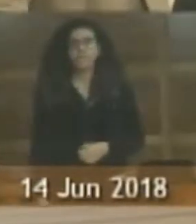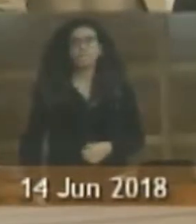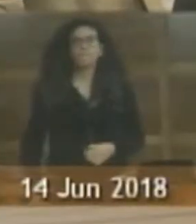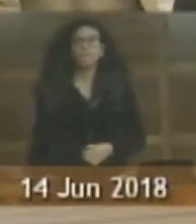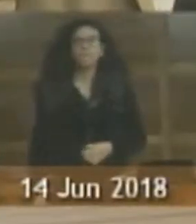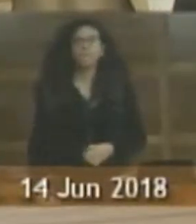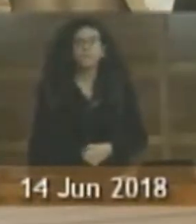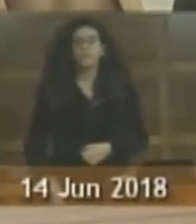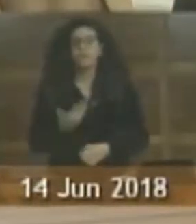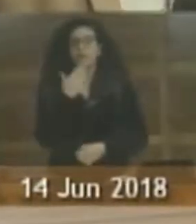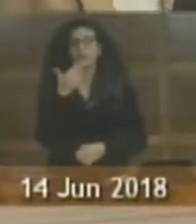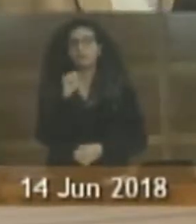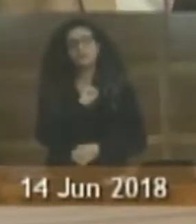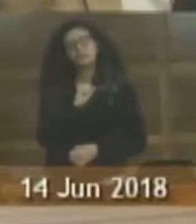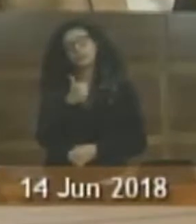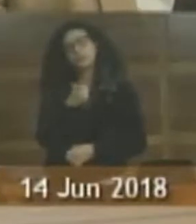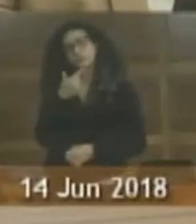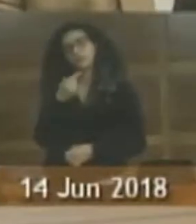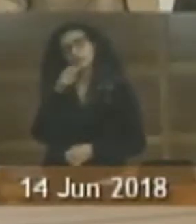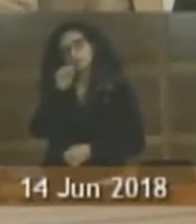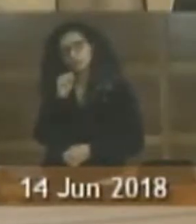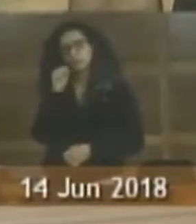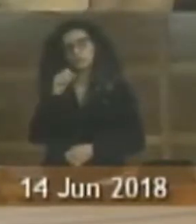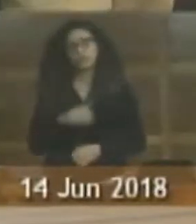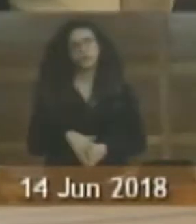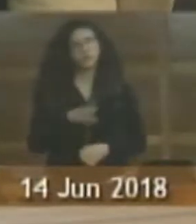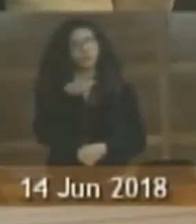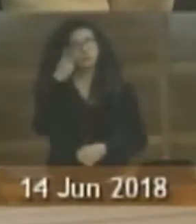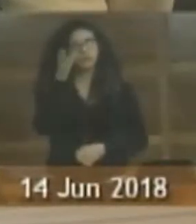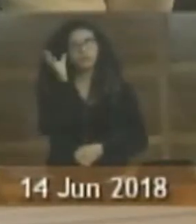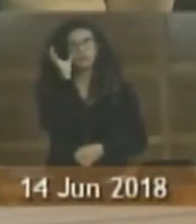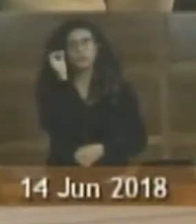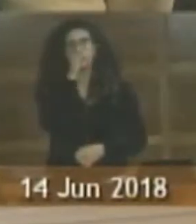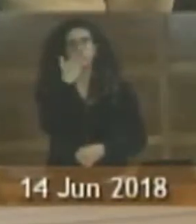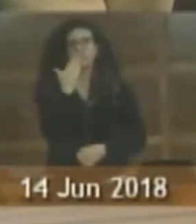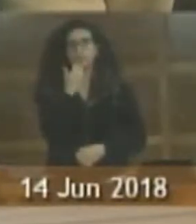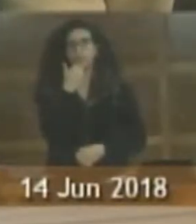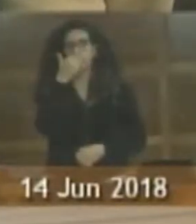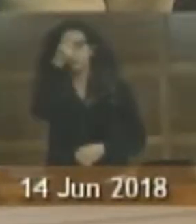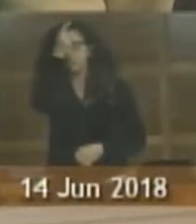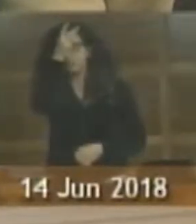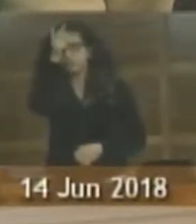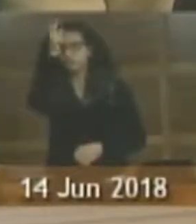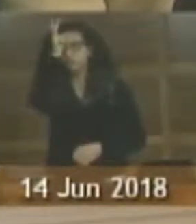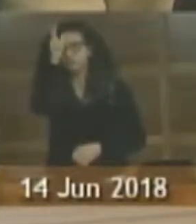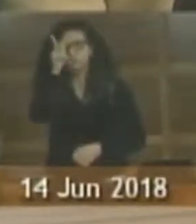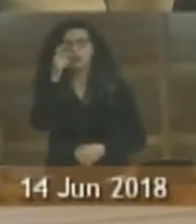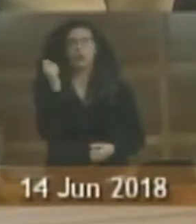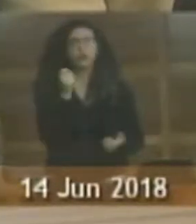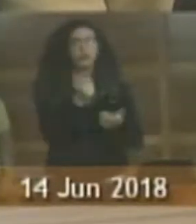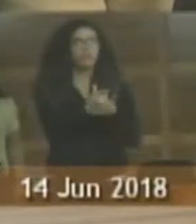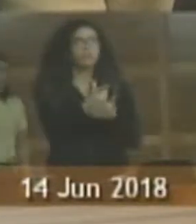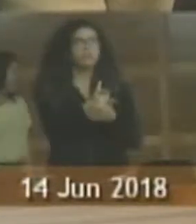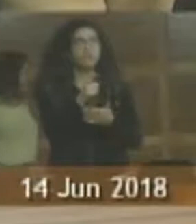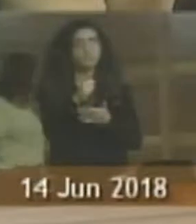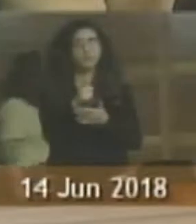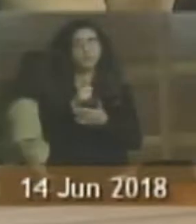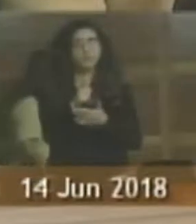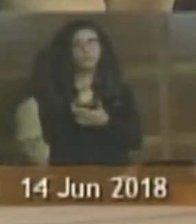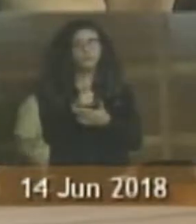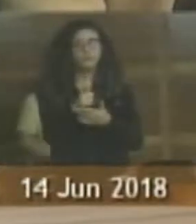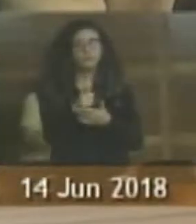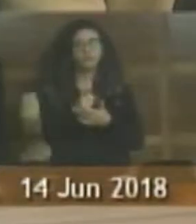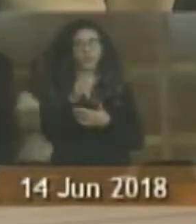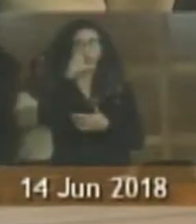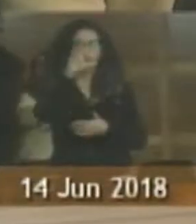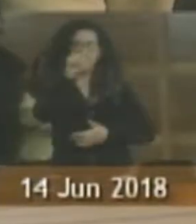Indicação 1778 de 2018, Tite Brasil, indicando ao prefeito municipal a aquisição de castiçais, dois para